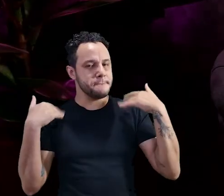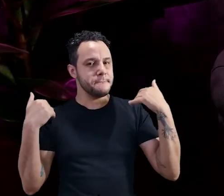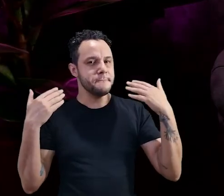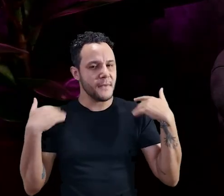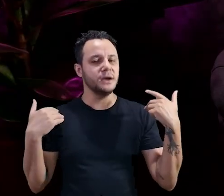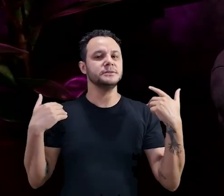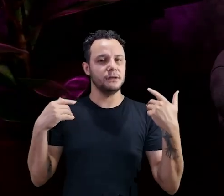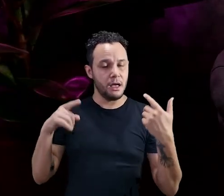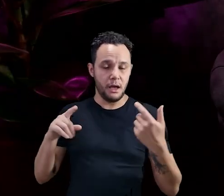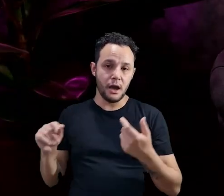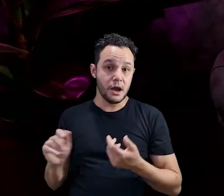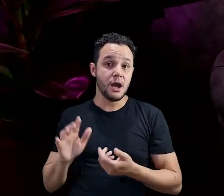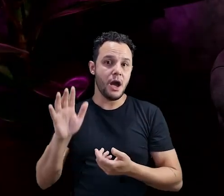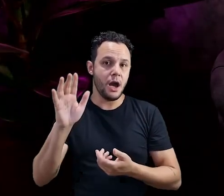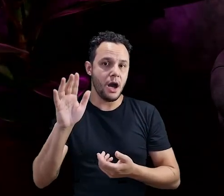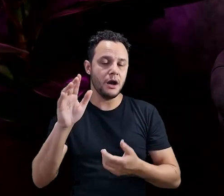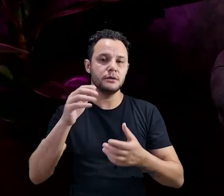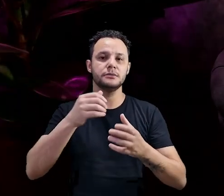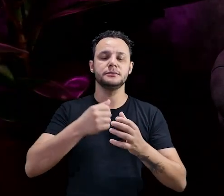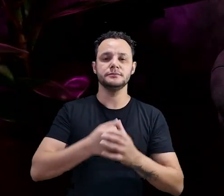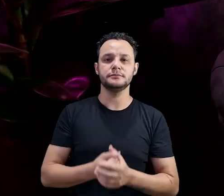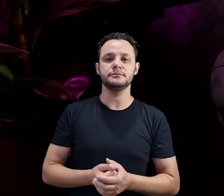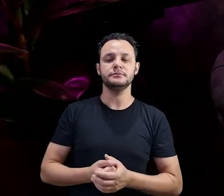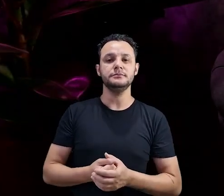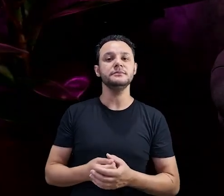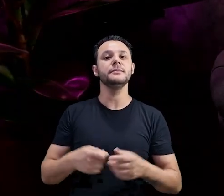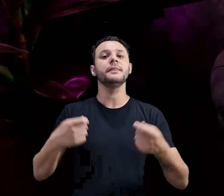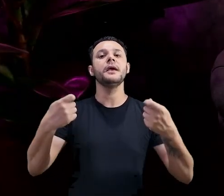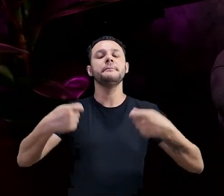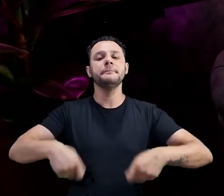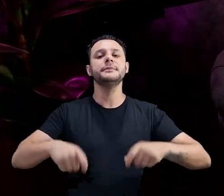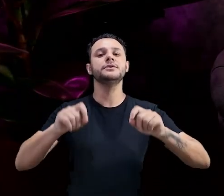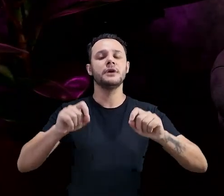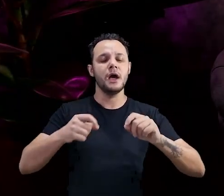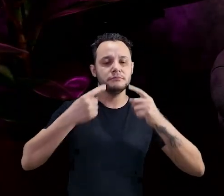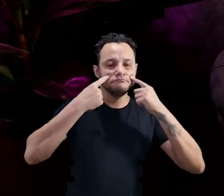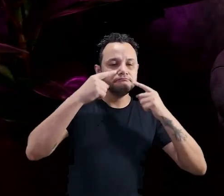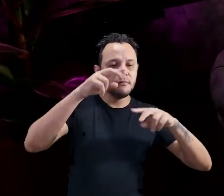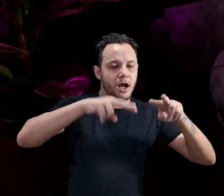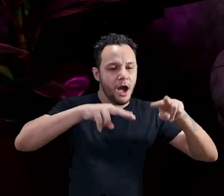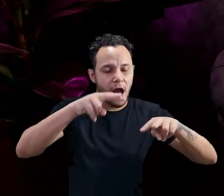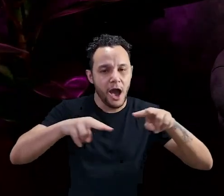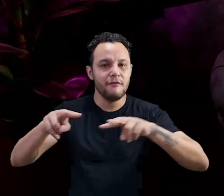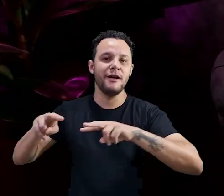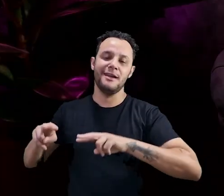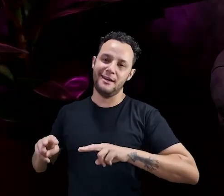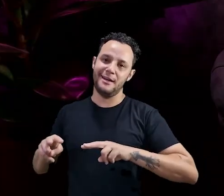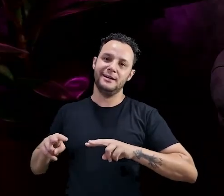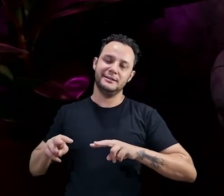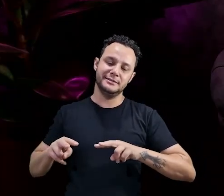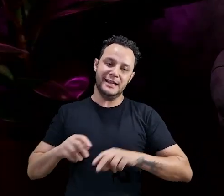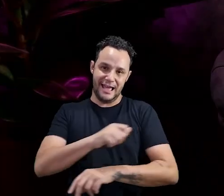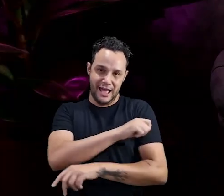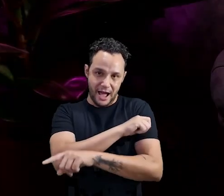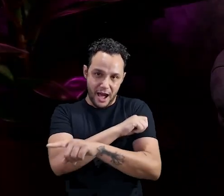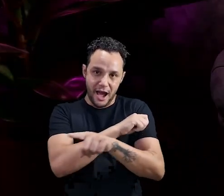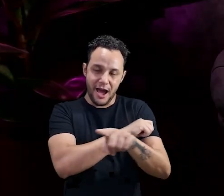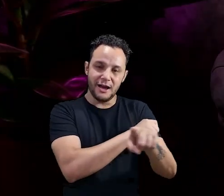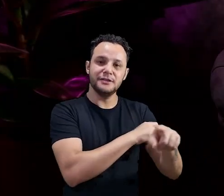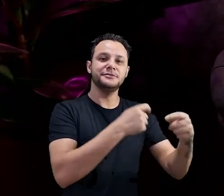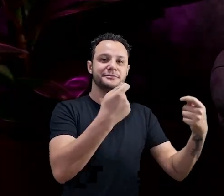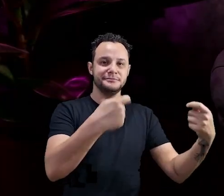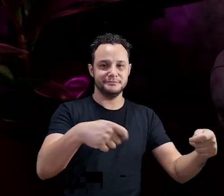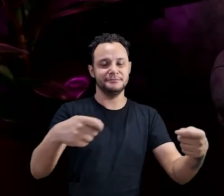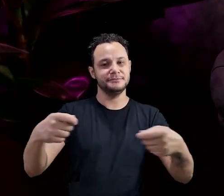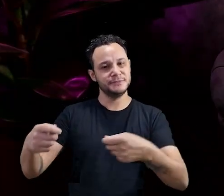também é um recurso que pode ser mais dispendioso. O recurso depende da necessidade do estudante, sempre a